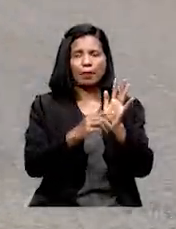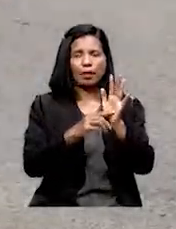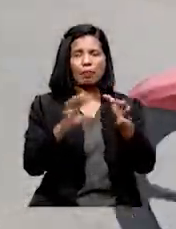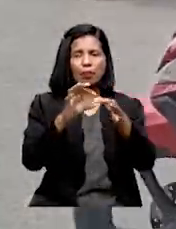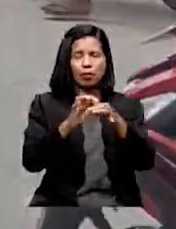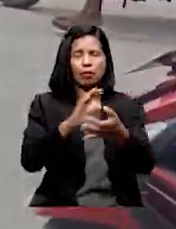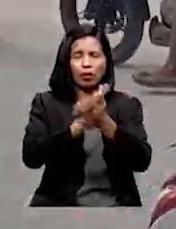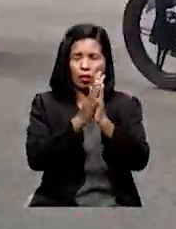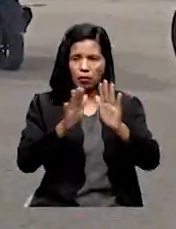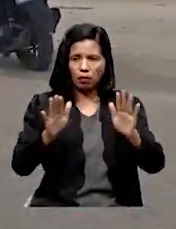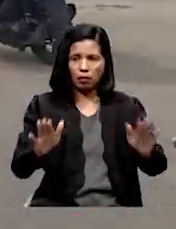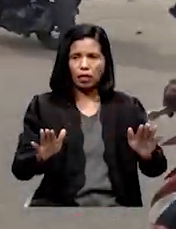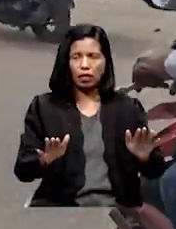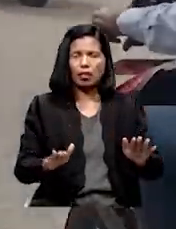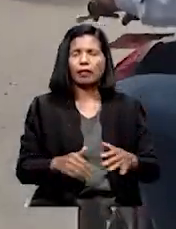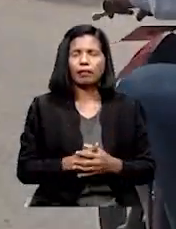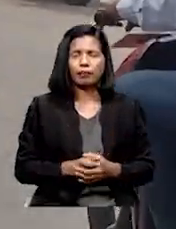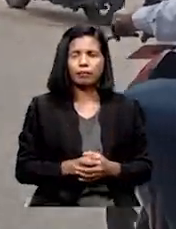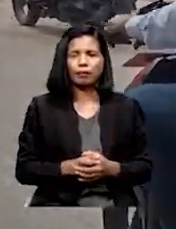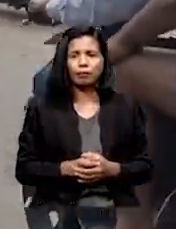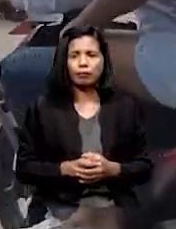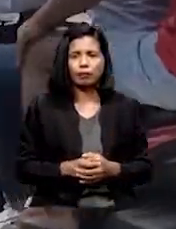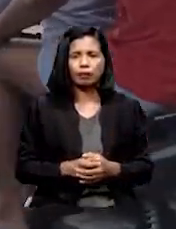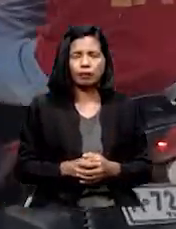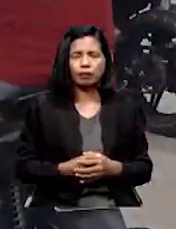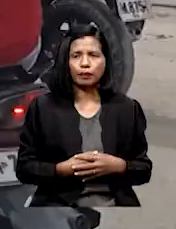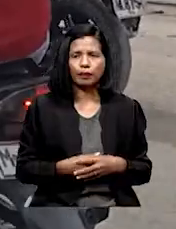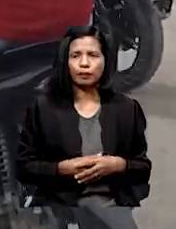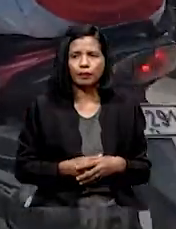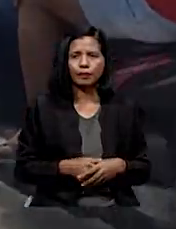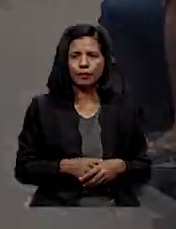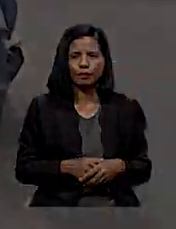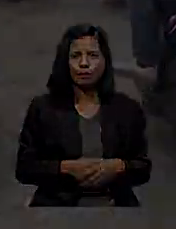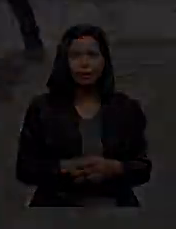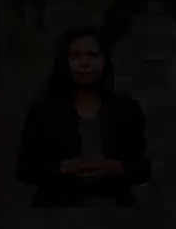estabilidade e a território nacional. Bem-vinda, Ximenes, GMN.